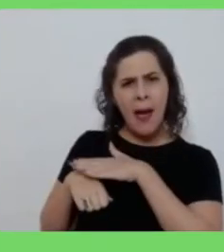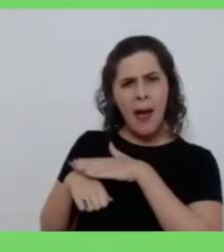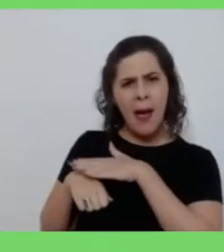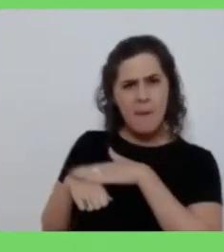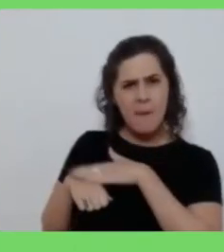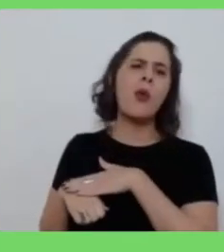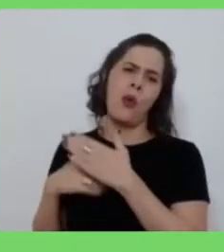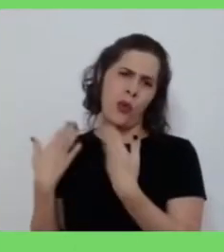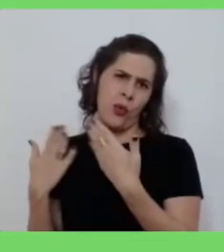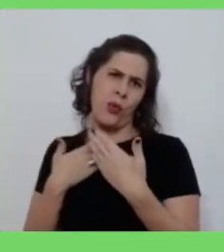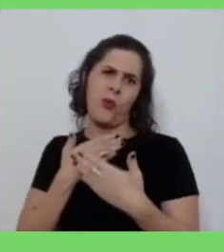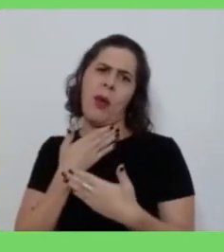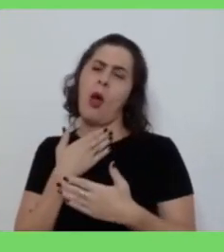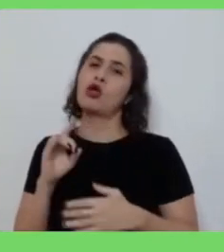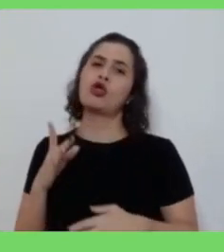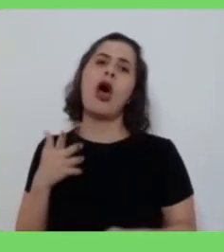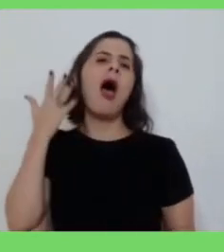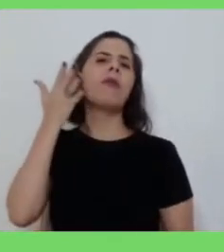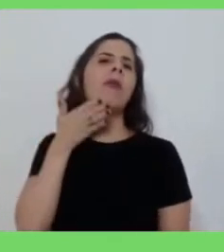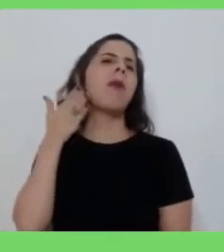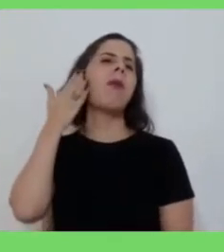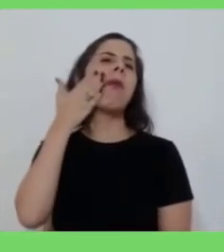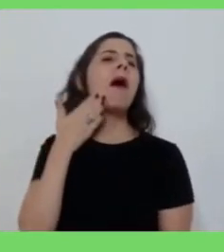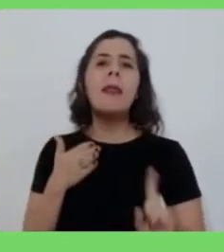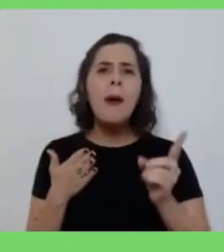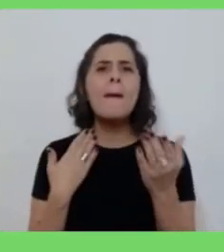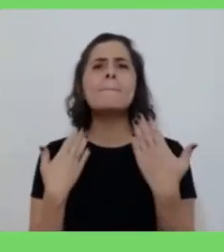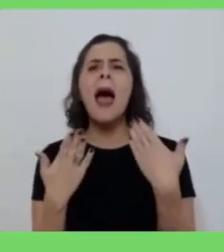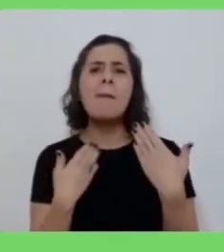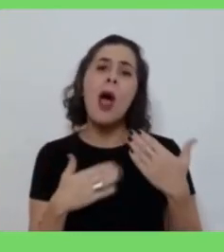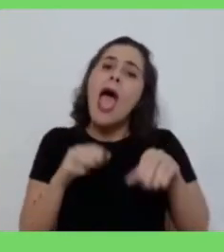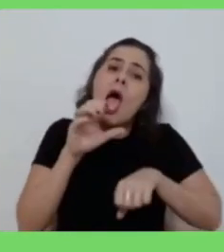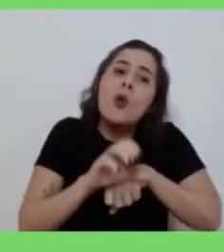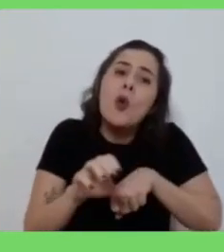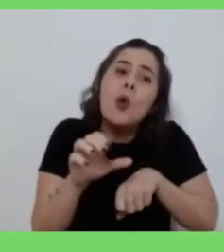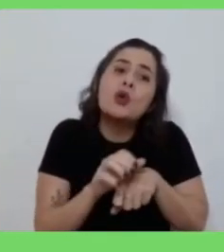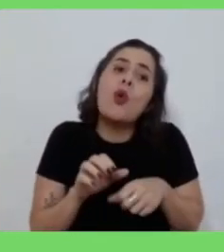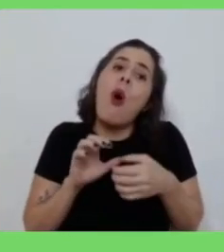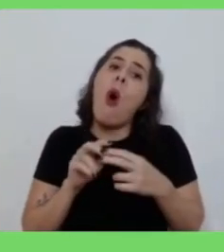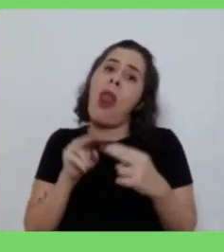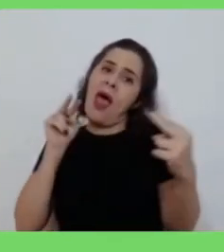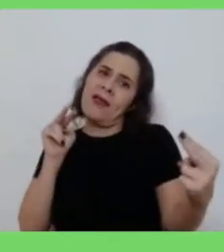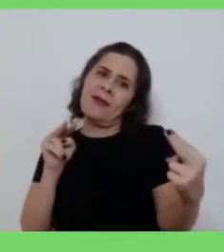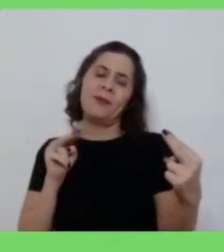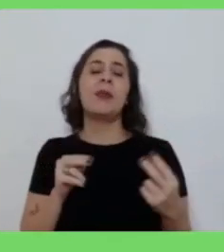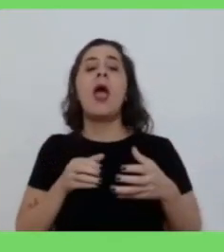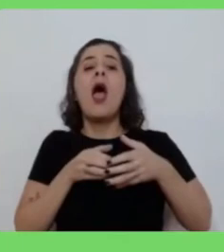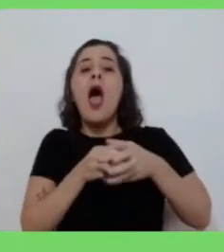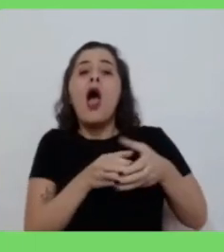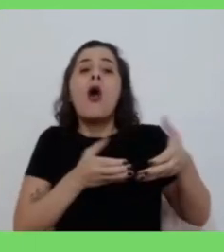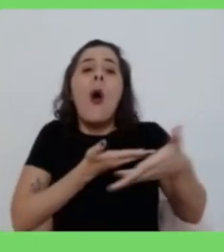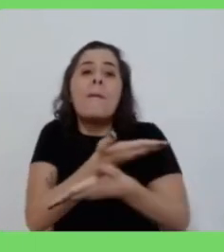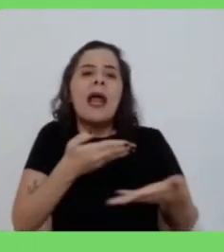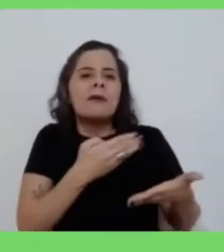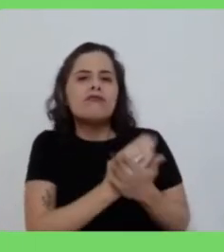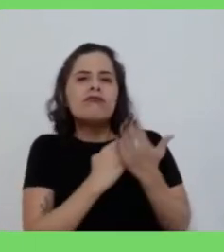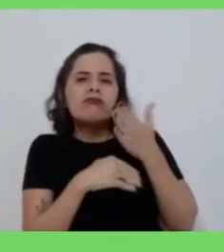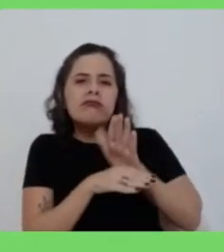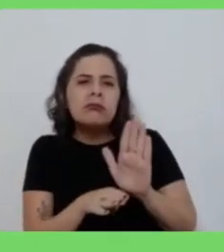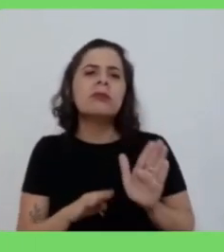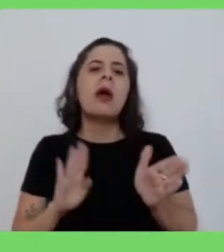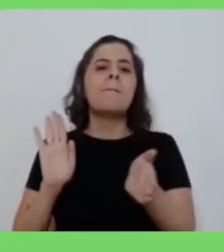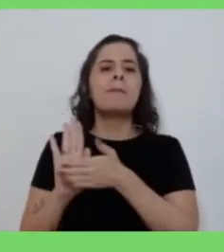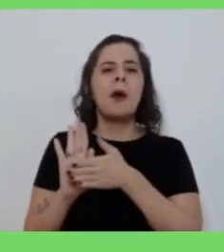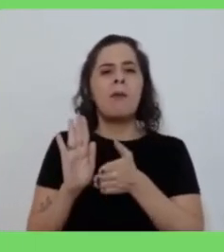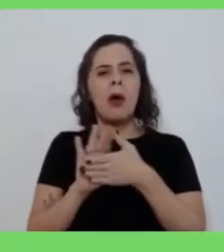ser só apresentação aqui de slide mas é um curso online ó cooperativismo e políticas públicas para games eu não sei se a produção